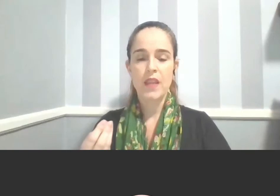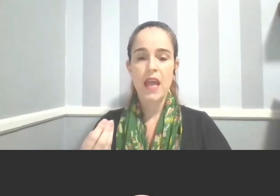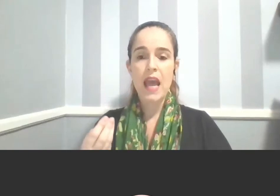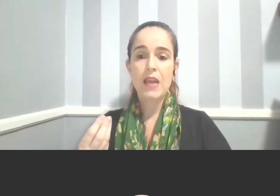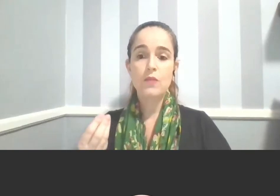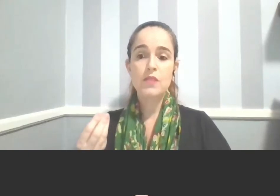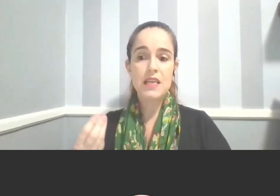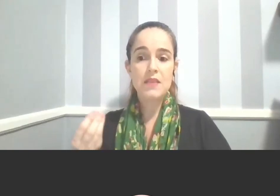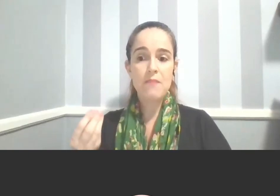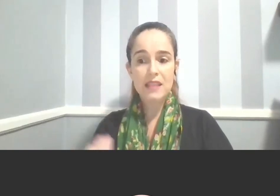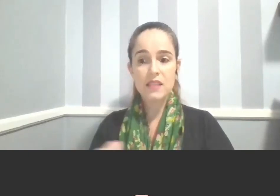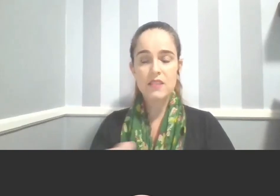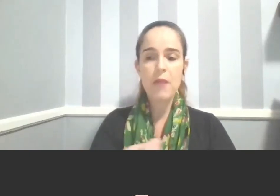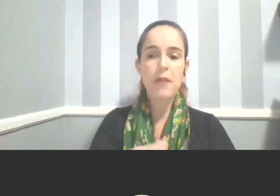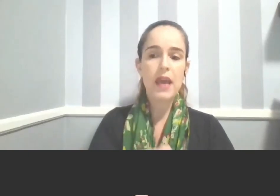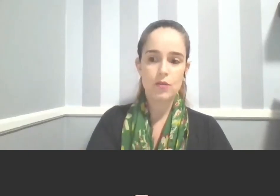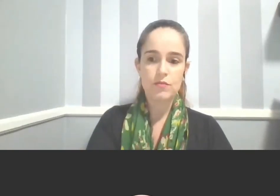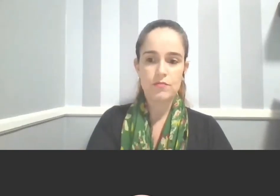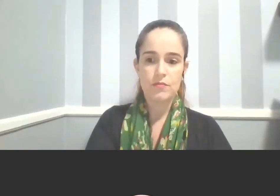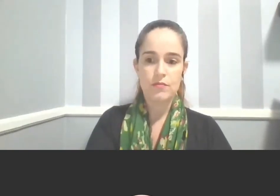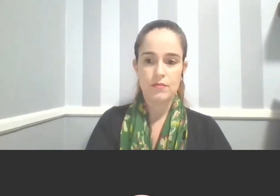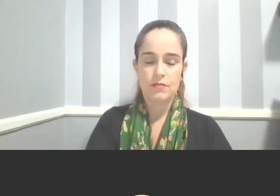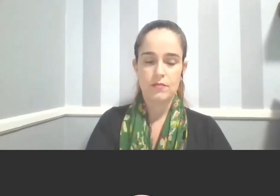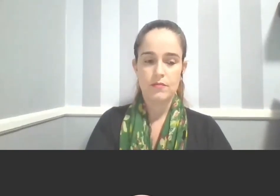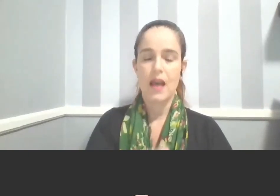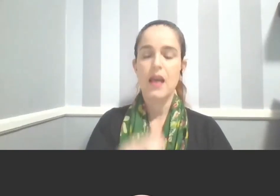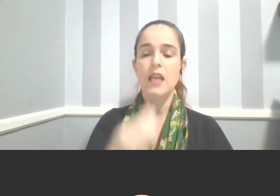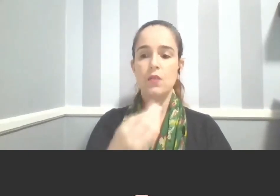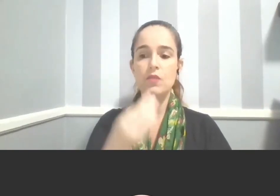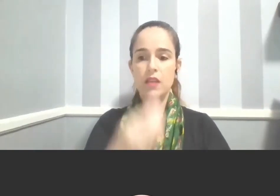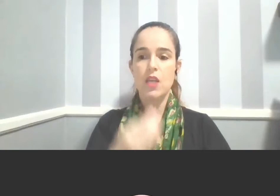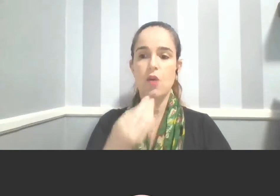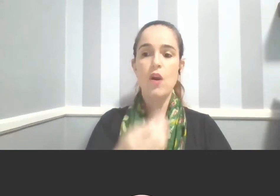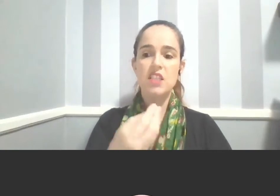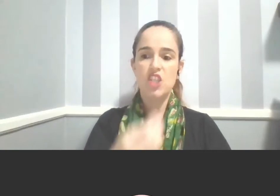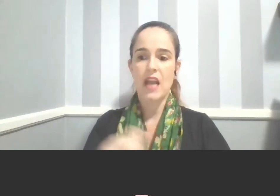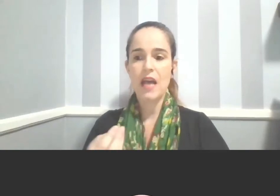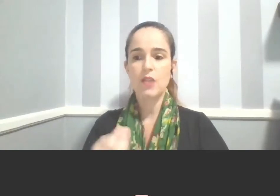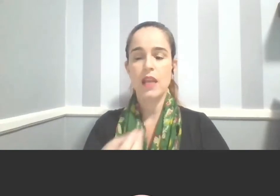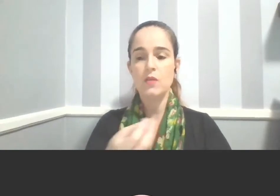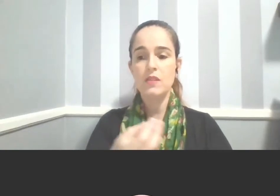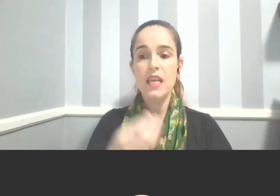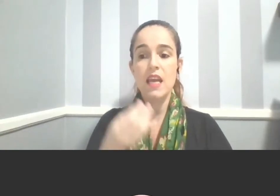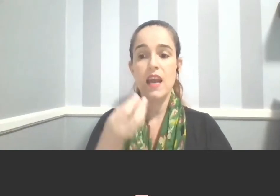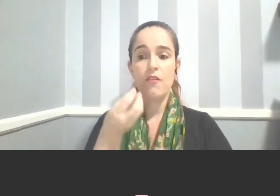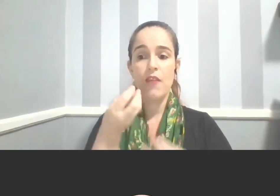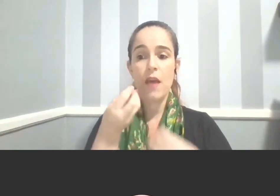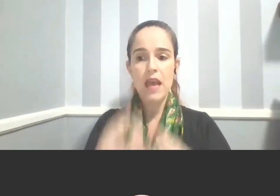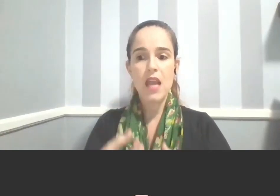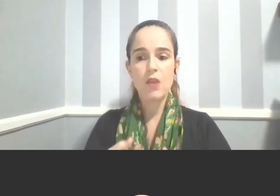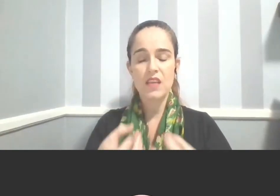oxigênio, ele é um sangue mais vermelho. Tá? Então, o sangue oxigenado, ele é um